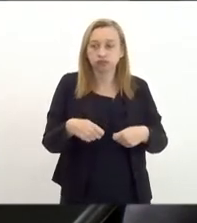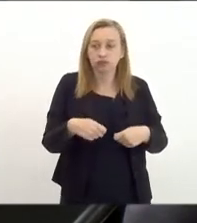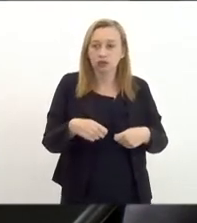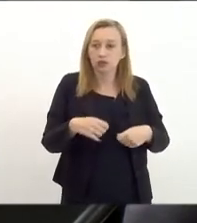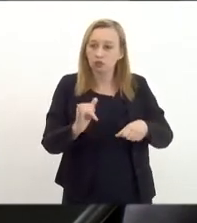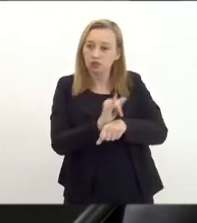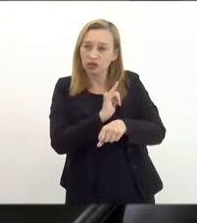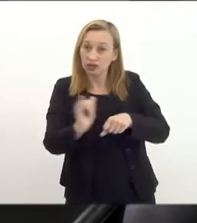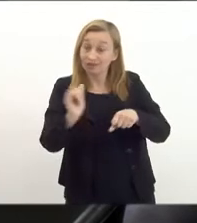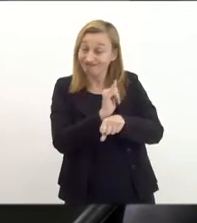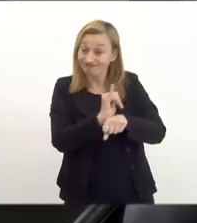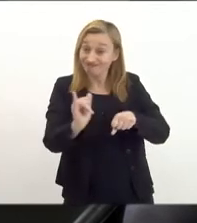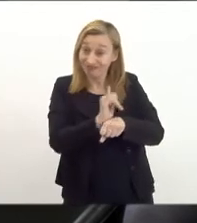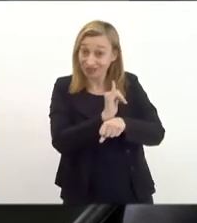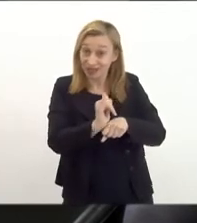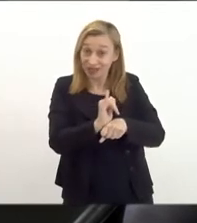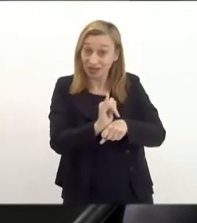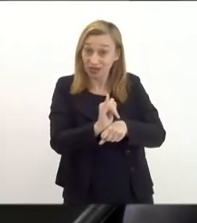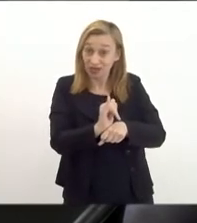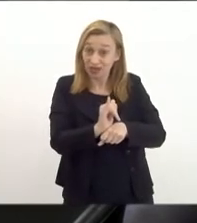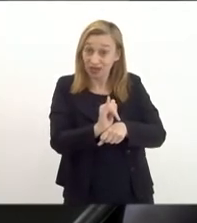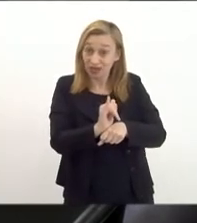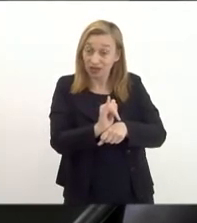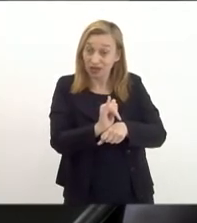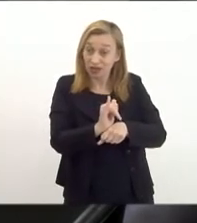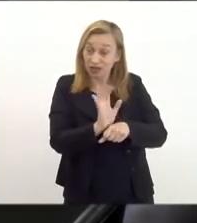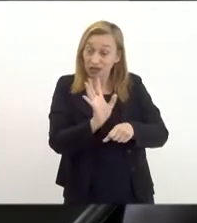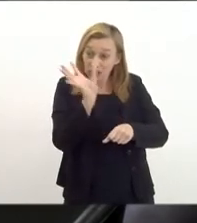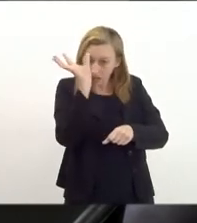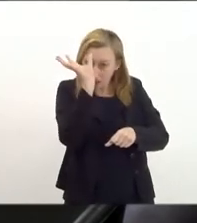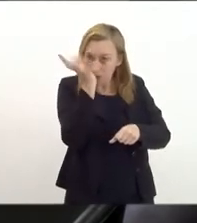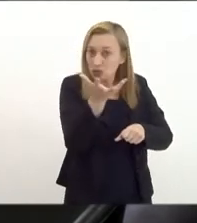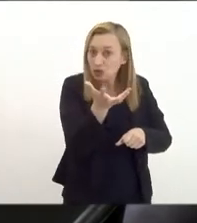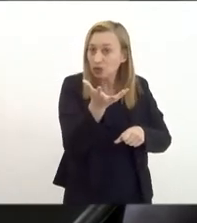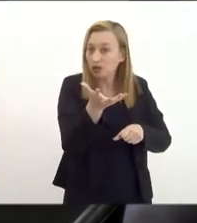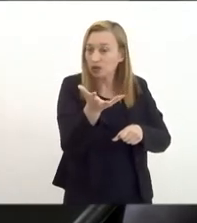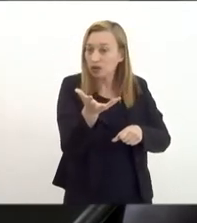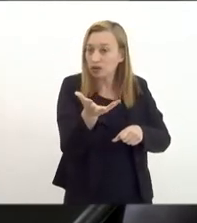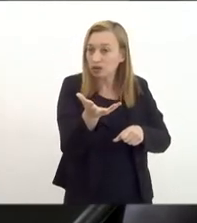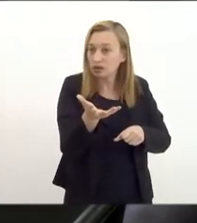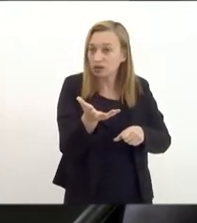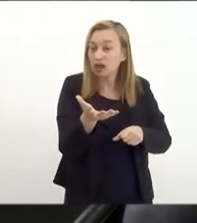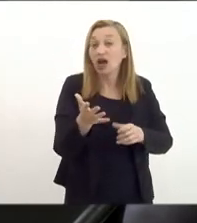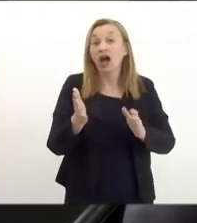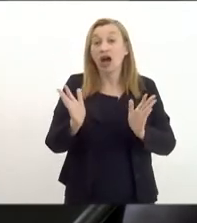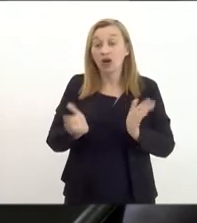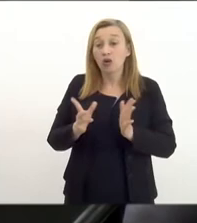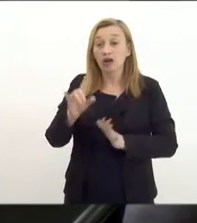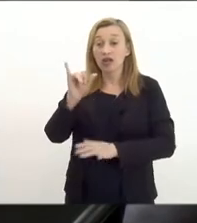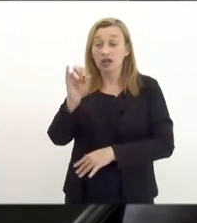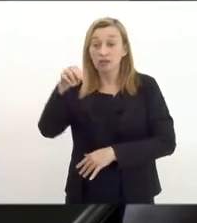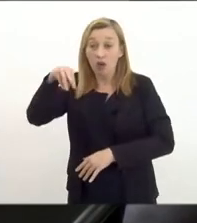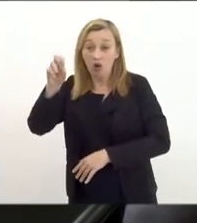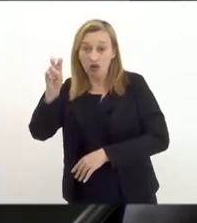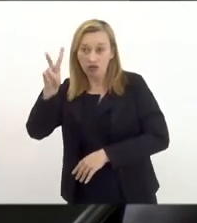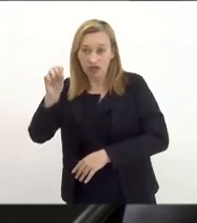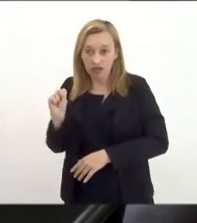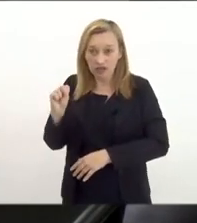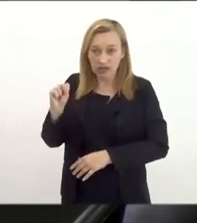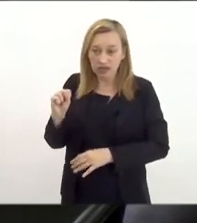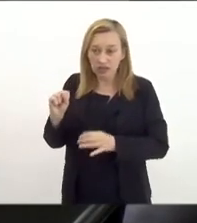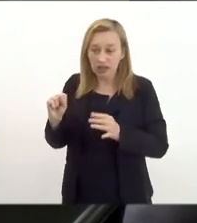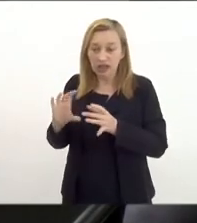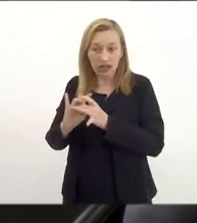arbitragem que faça resolução disso os disponíveis a gente tem um segundo problema